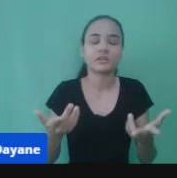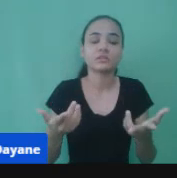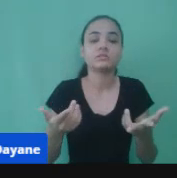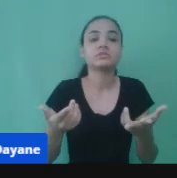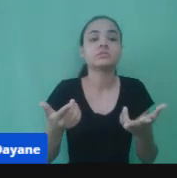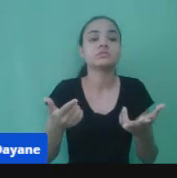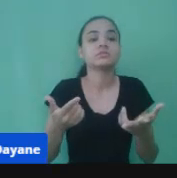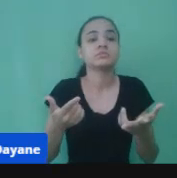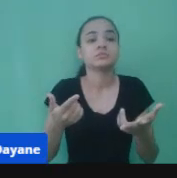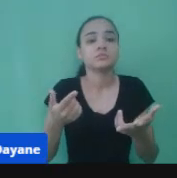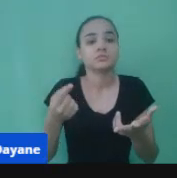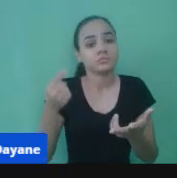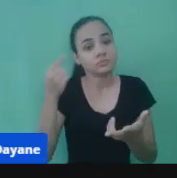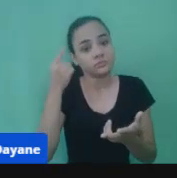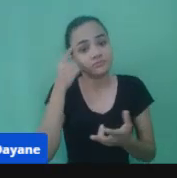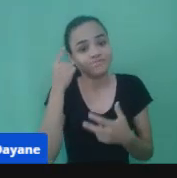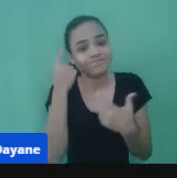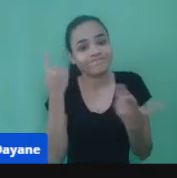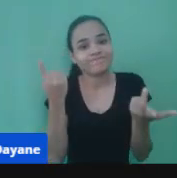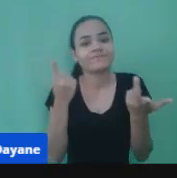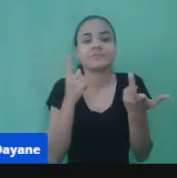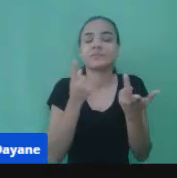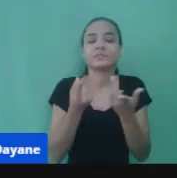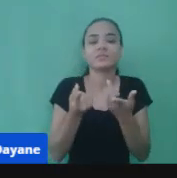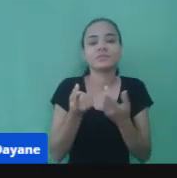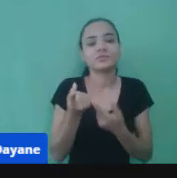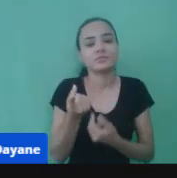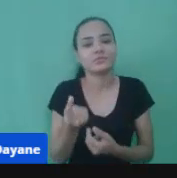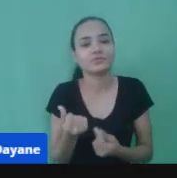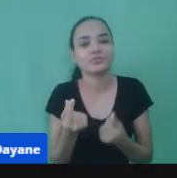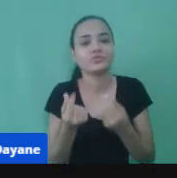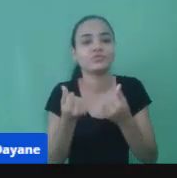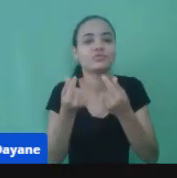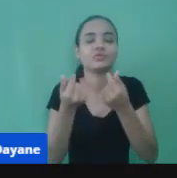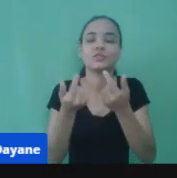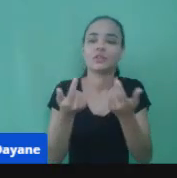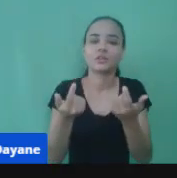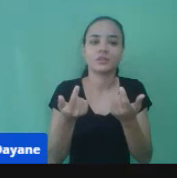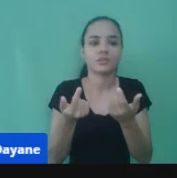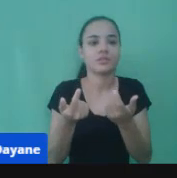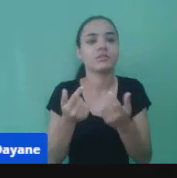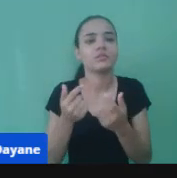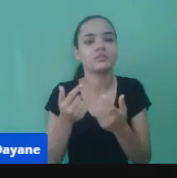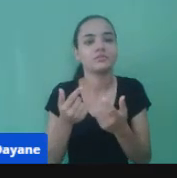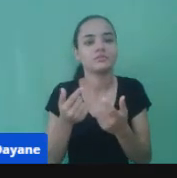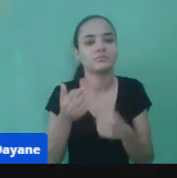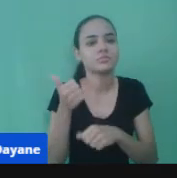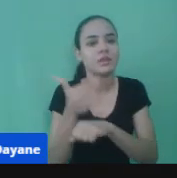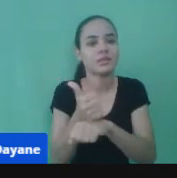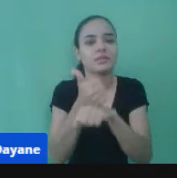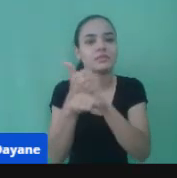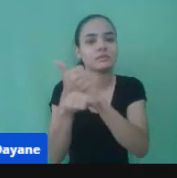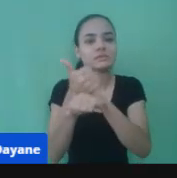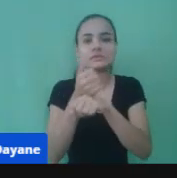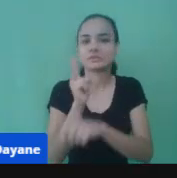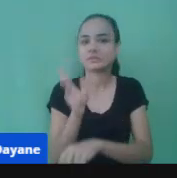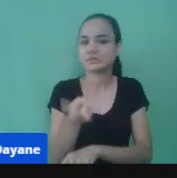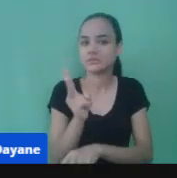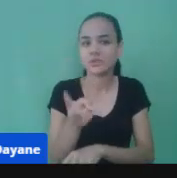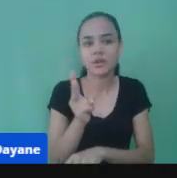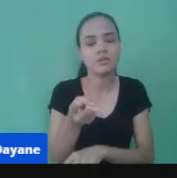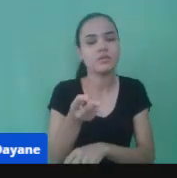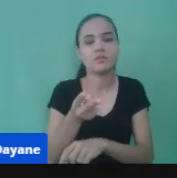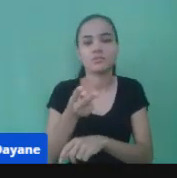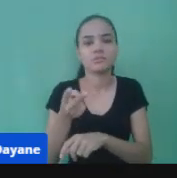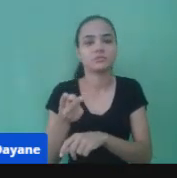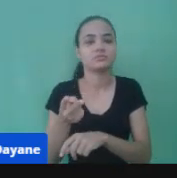o consumo, ele está na frente de muita coisa, em vez da vida humana. Essa obsolescência, né, então tudo é